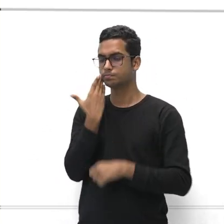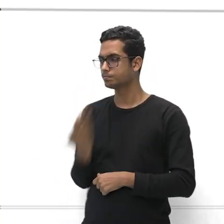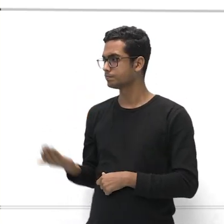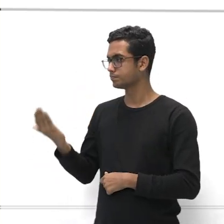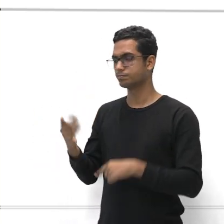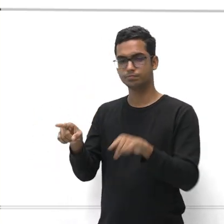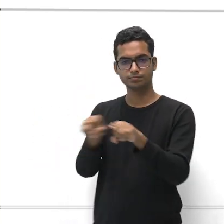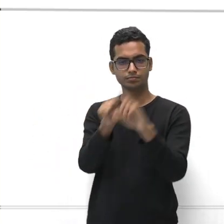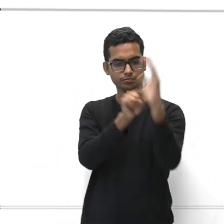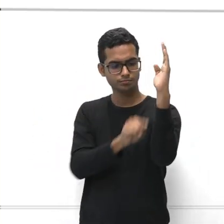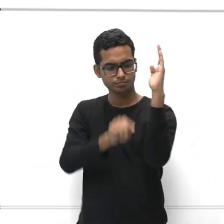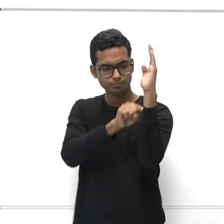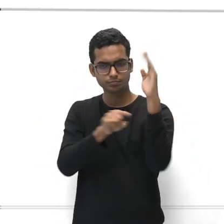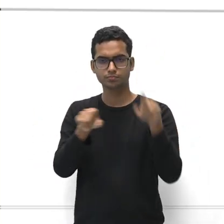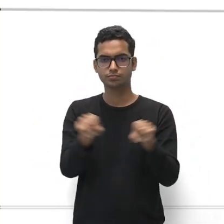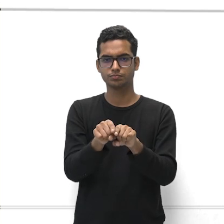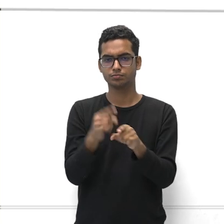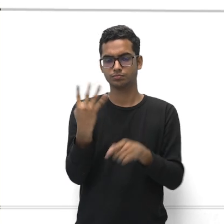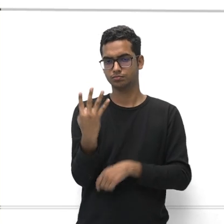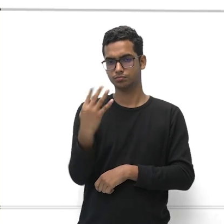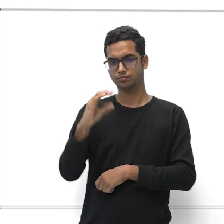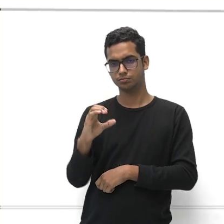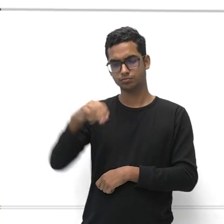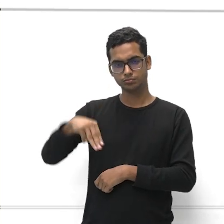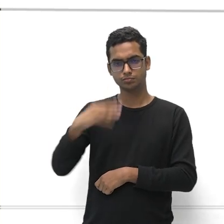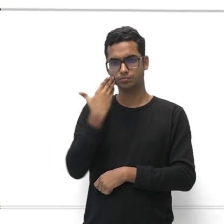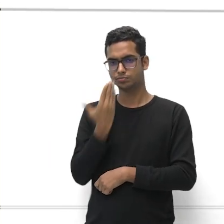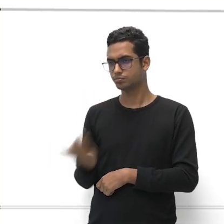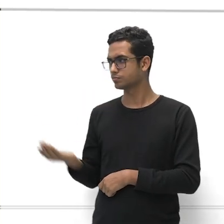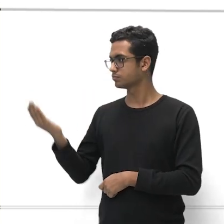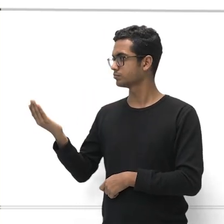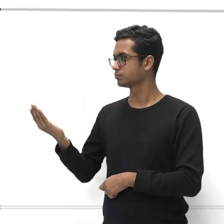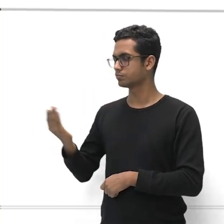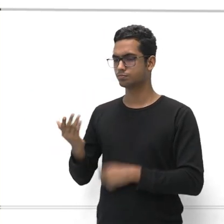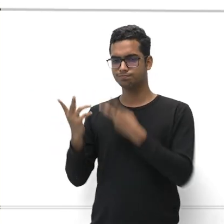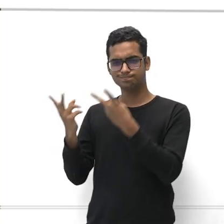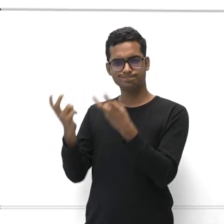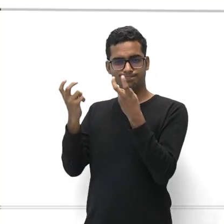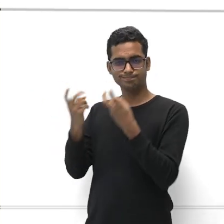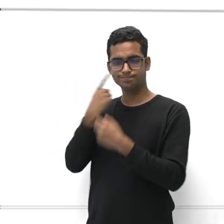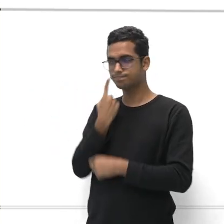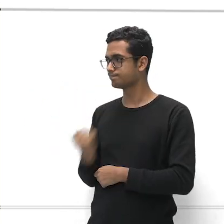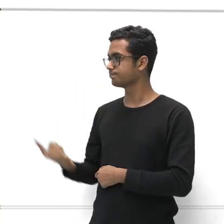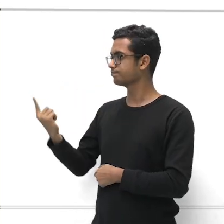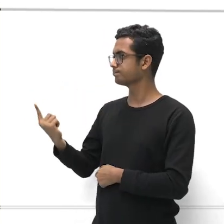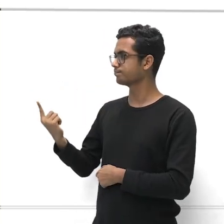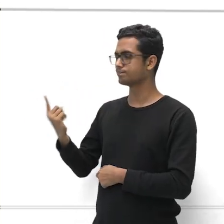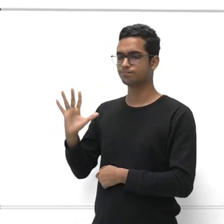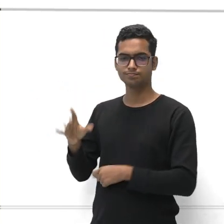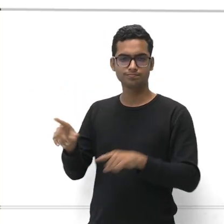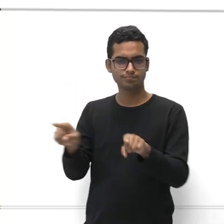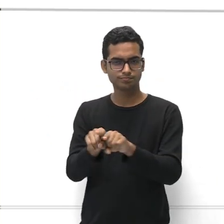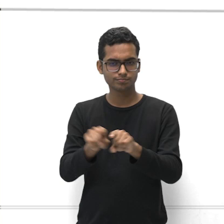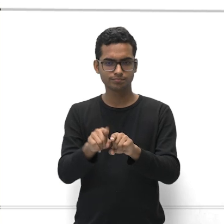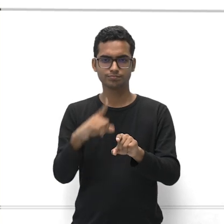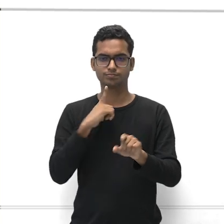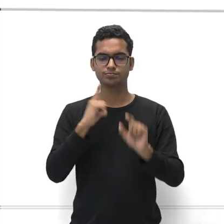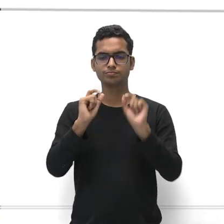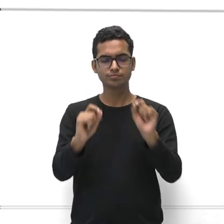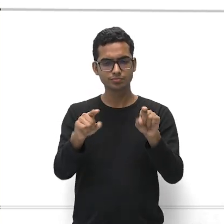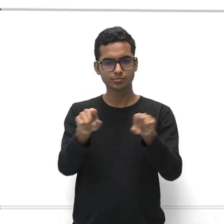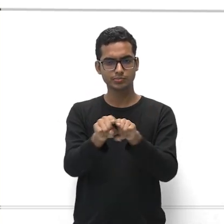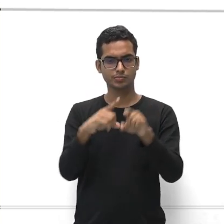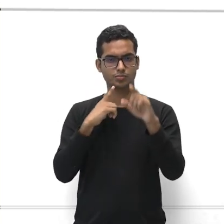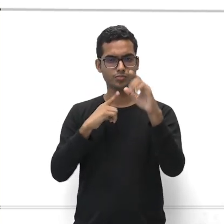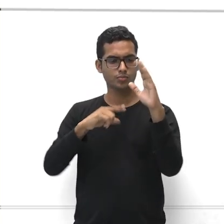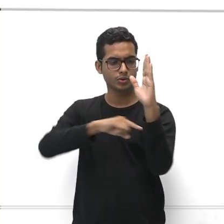retângulo, 4 centímetros. Olha só. Aí determinamos os pontos de interseção entre os arcos e